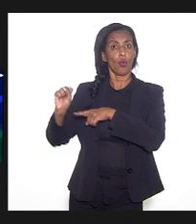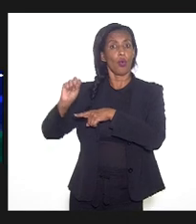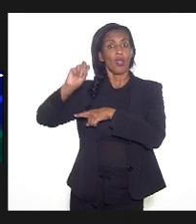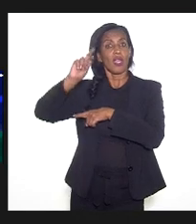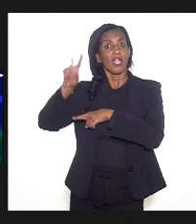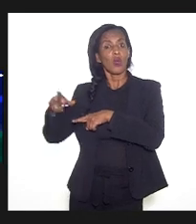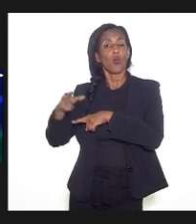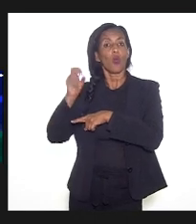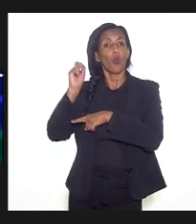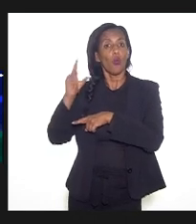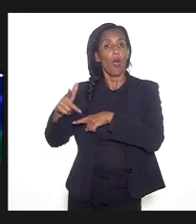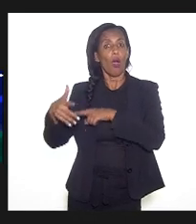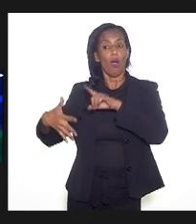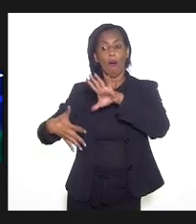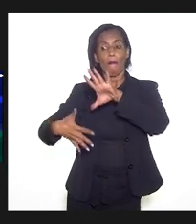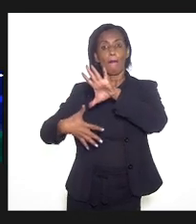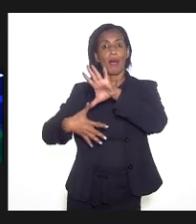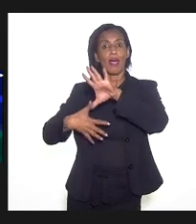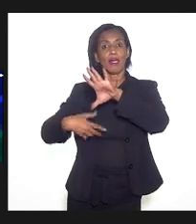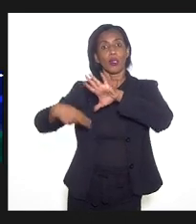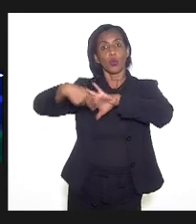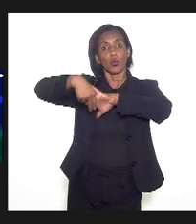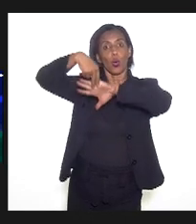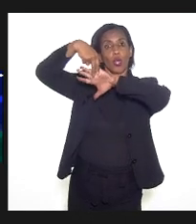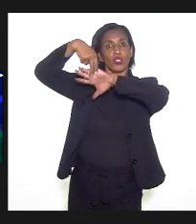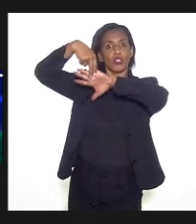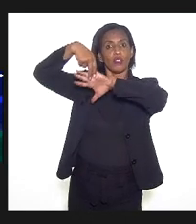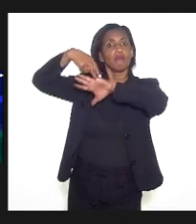Norte viveu nas regiões do sul da América do